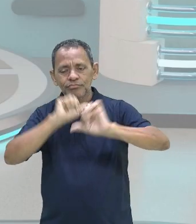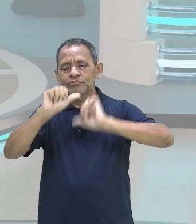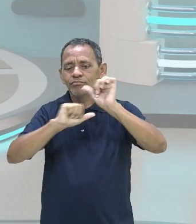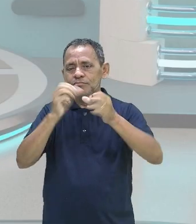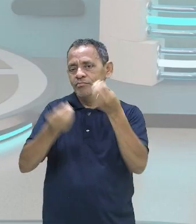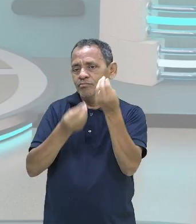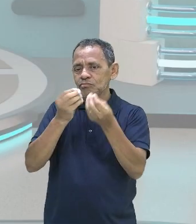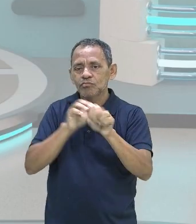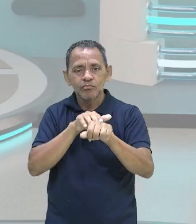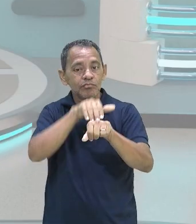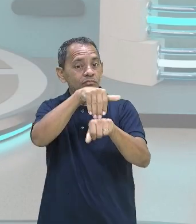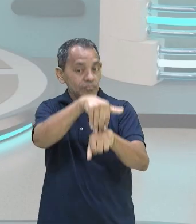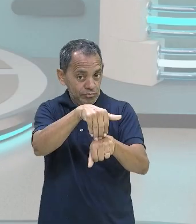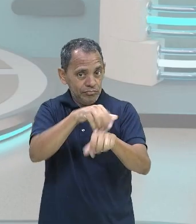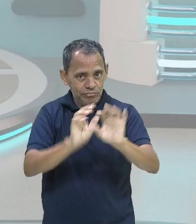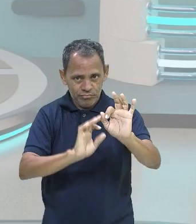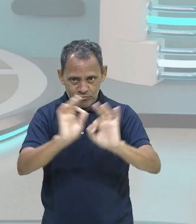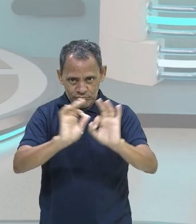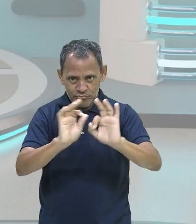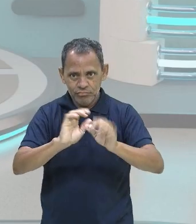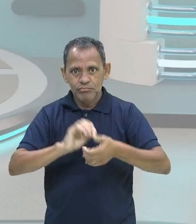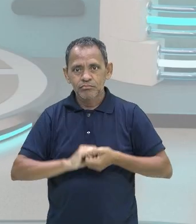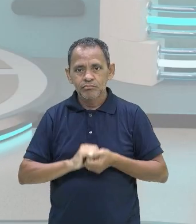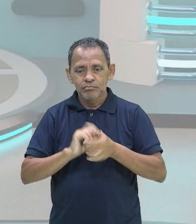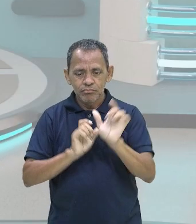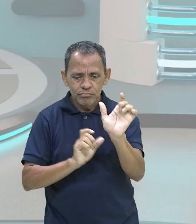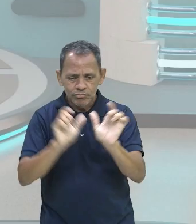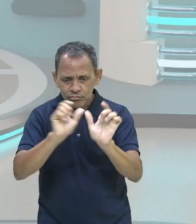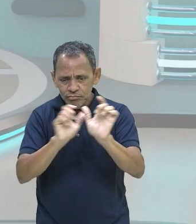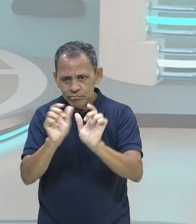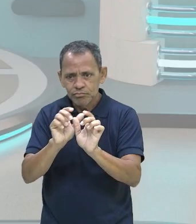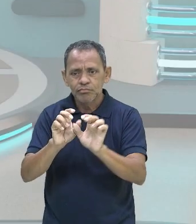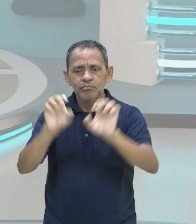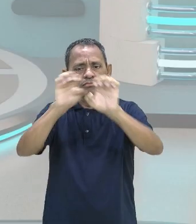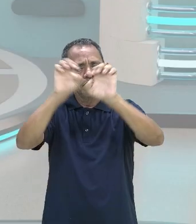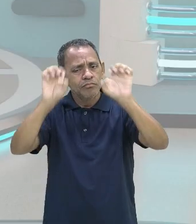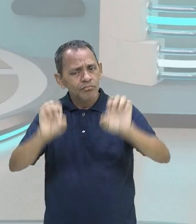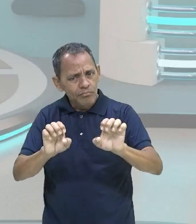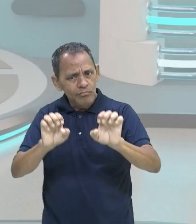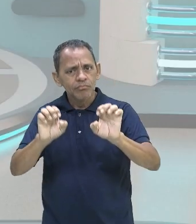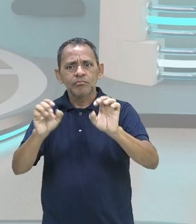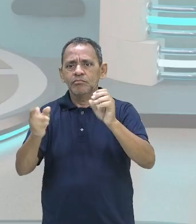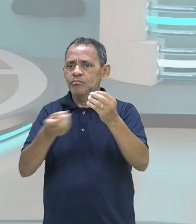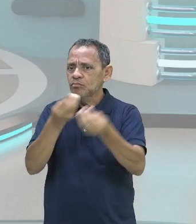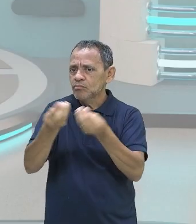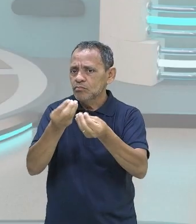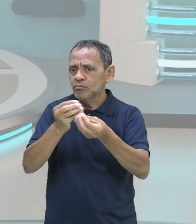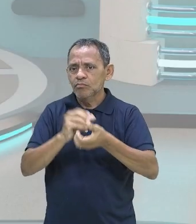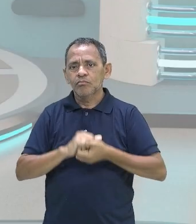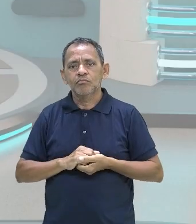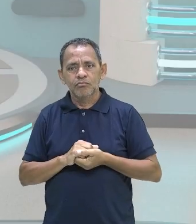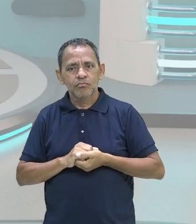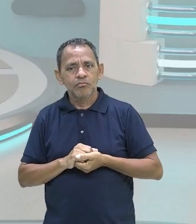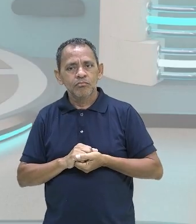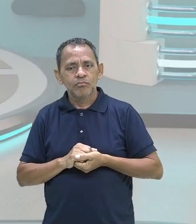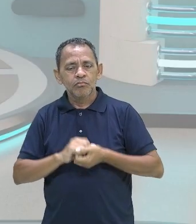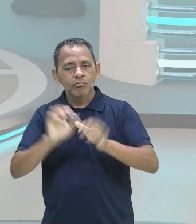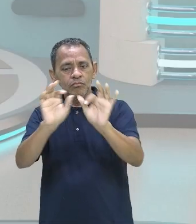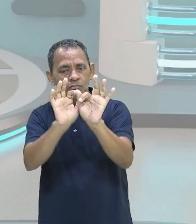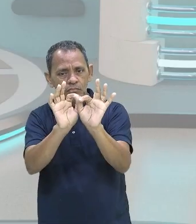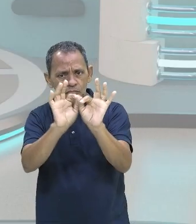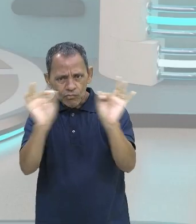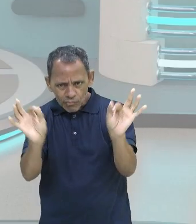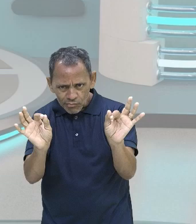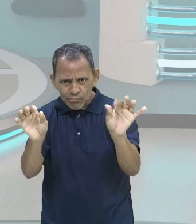se organizam, como é que eles estão organizados, né? Como é que as palavras se comportam uma vez que elas estão